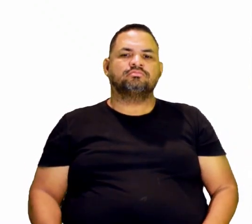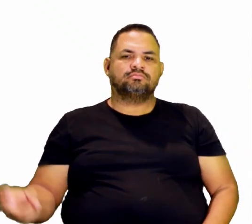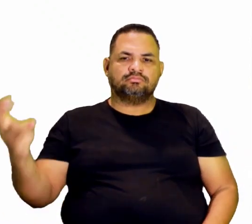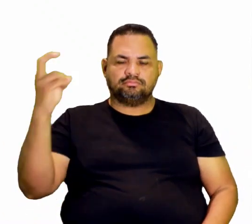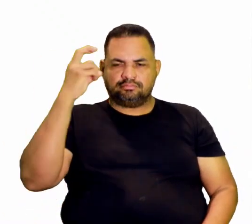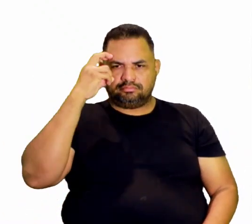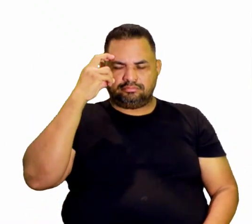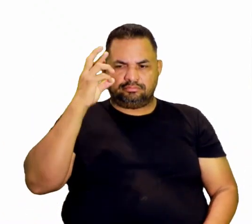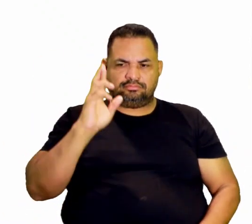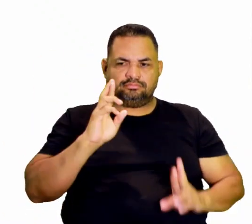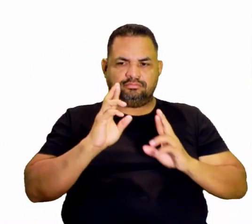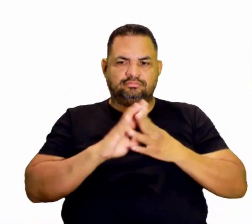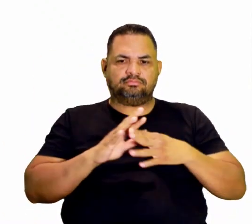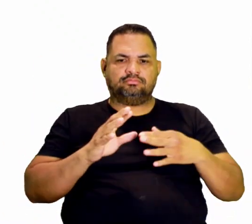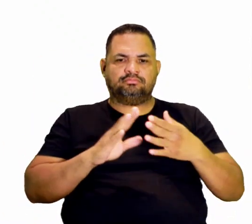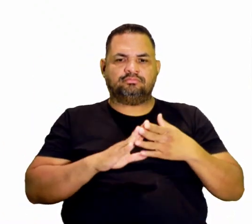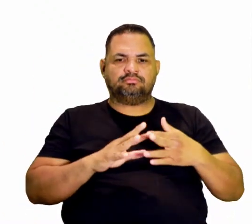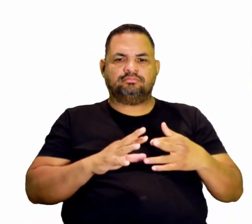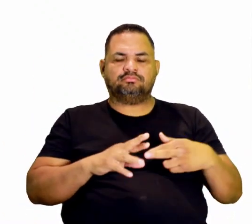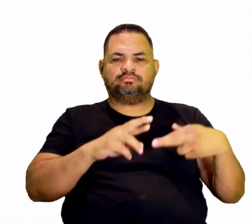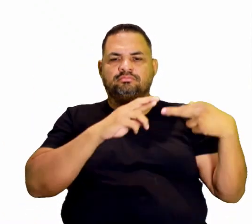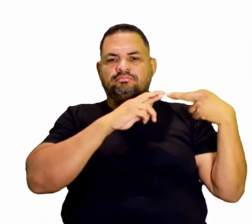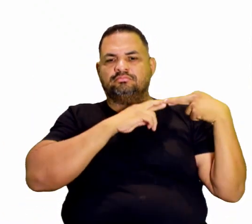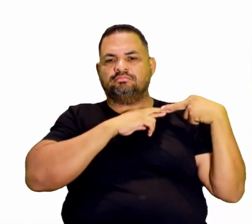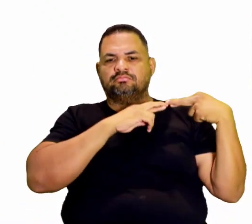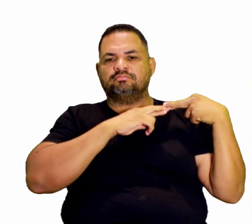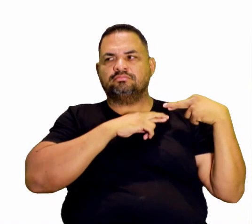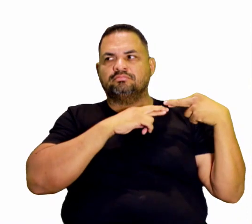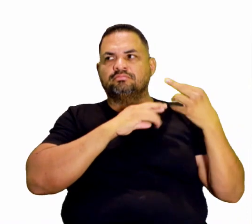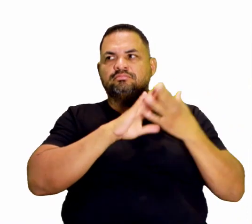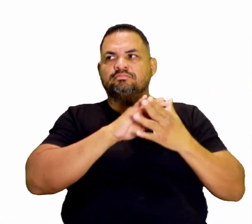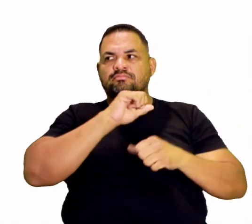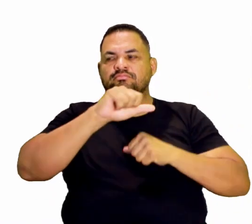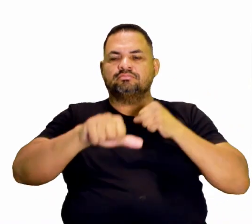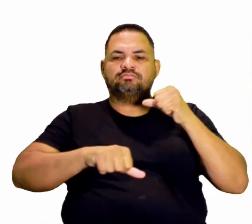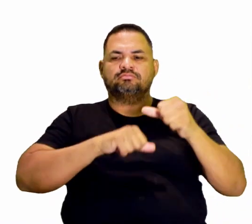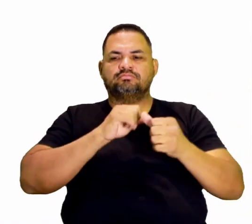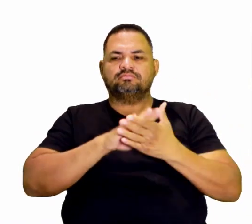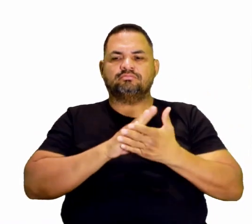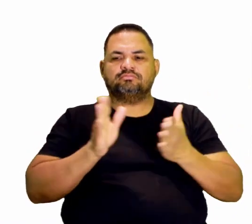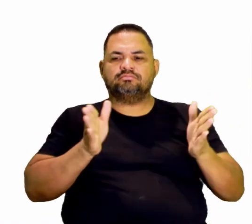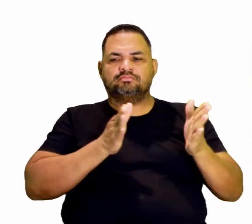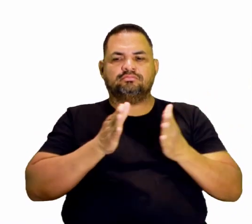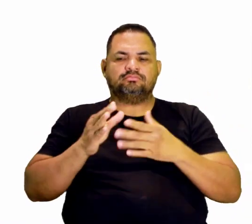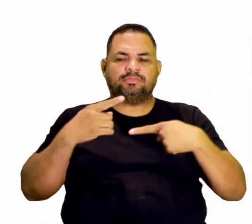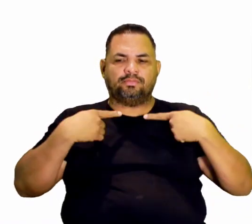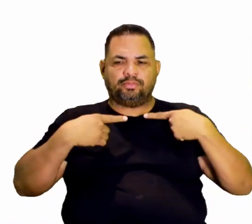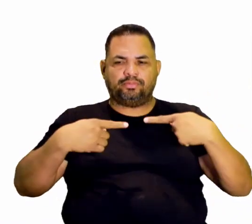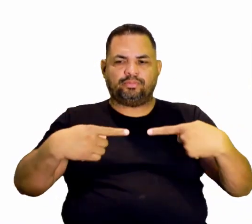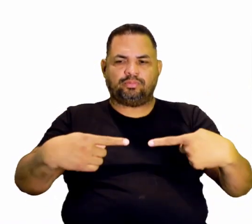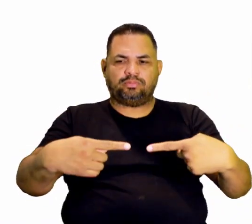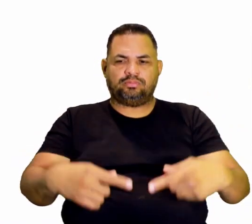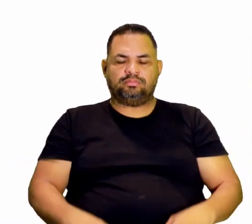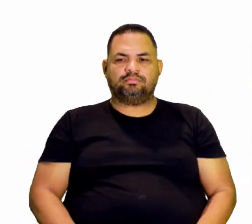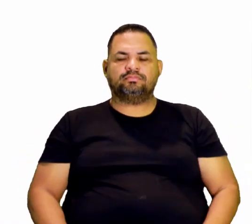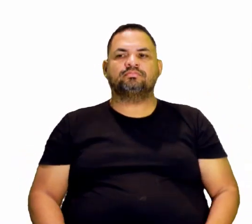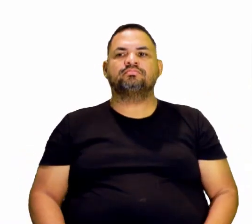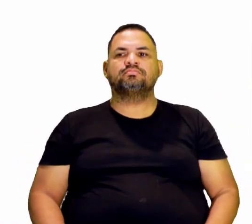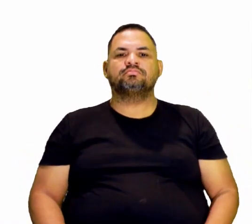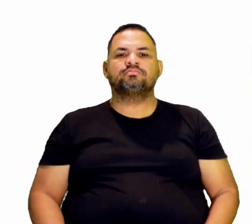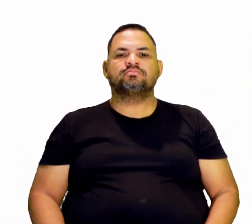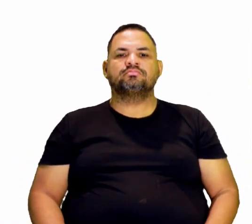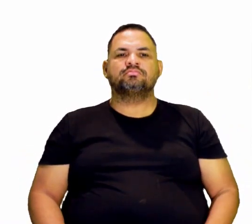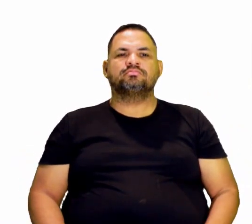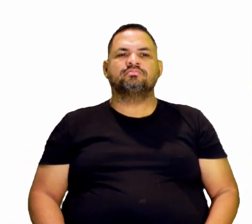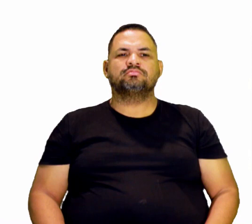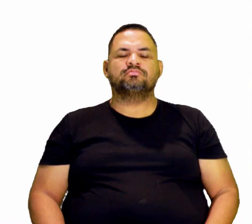cultural, né, responsável pela profunda transformação naquele período entre guerras. Então, vamos agora